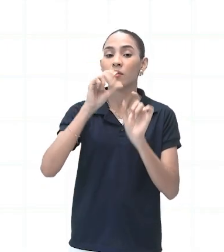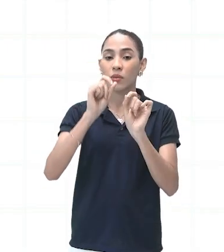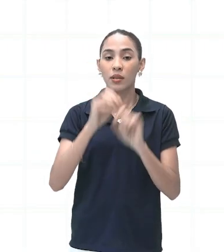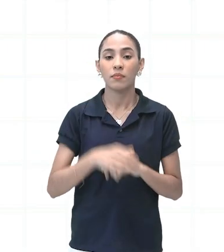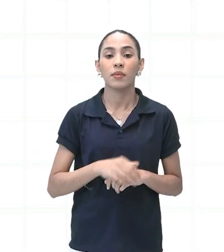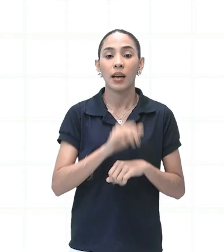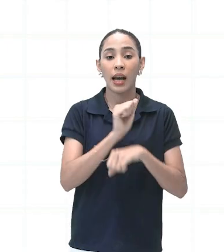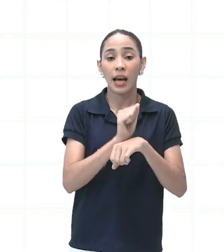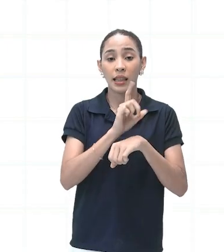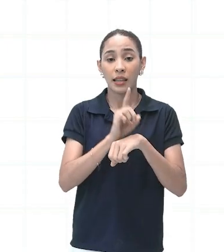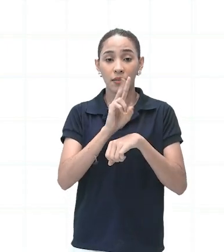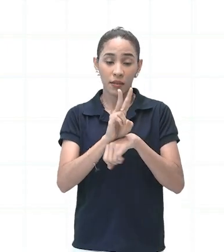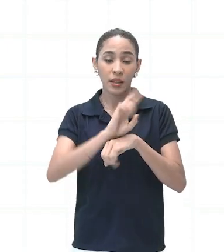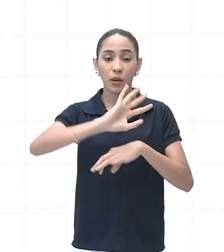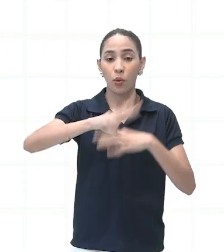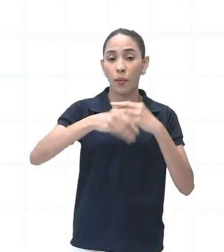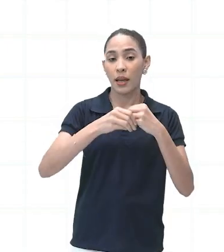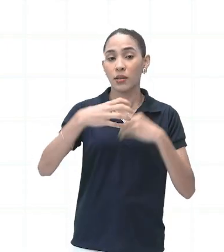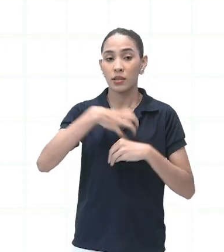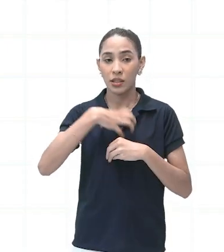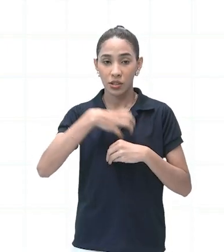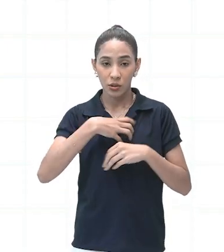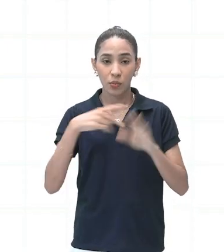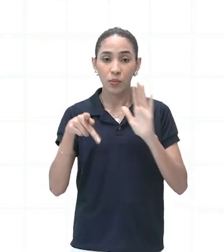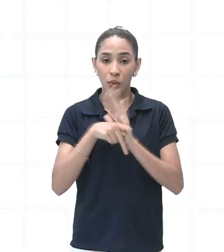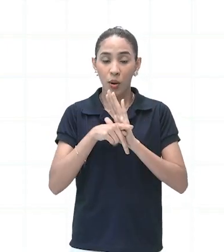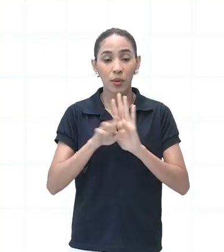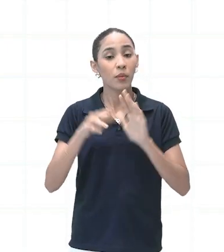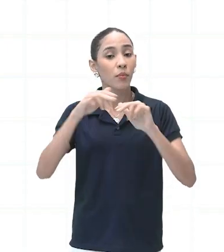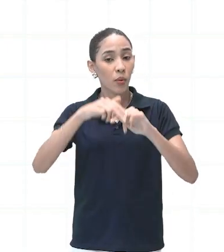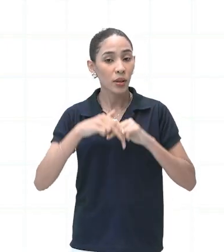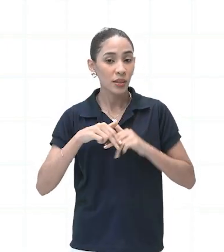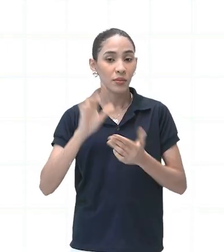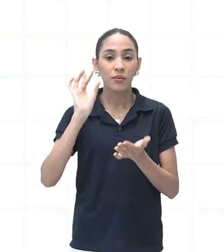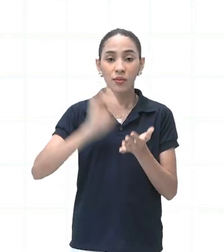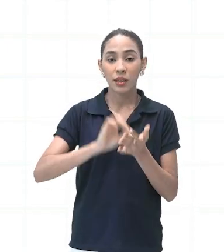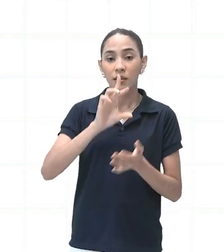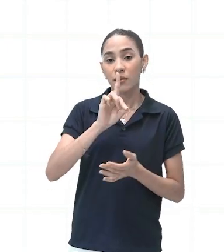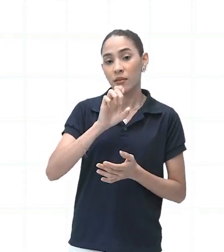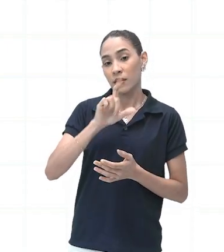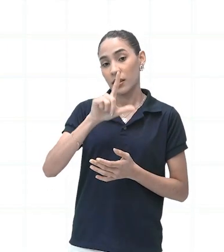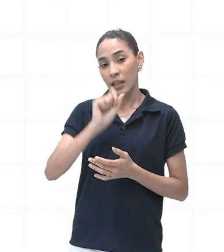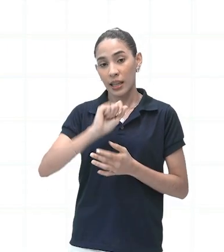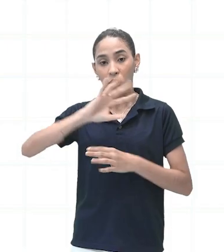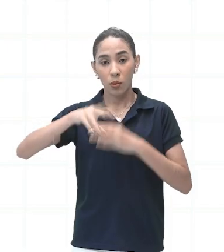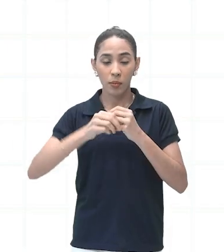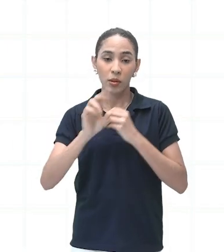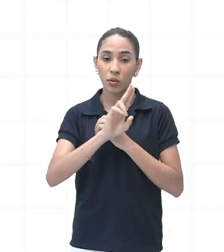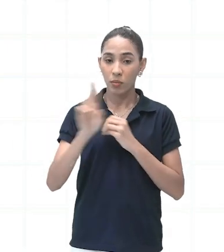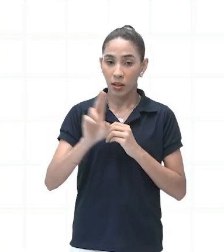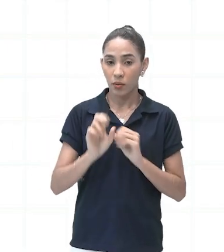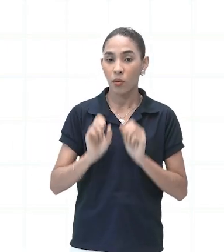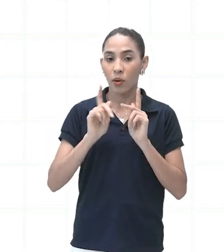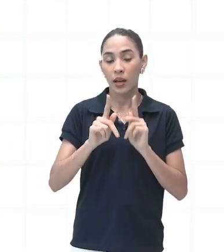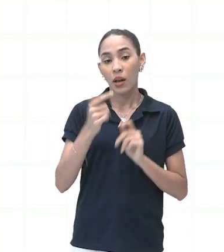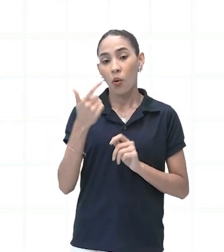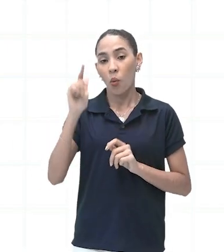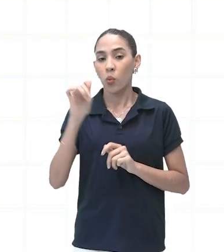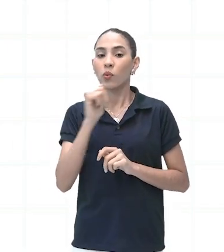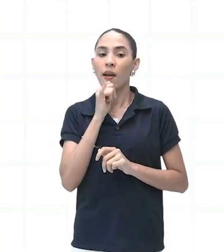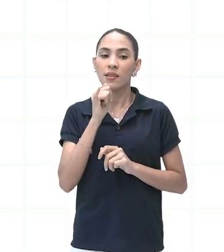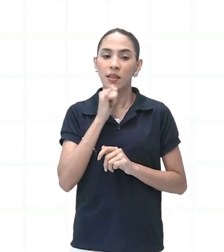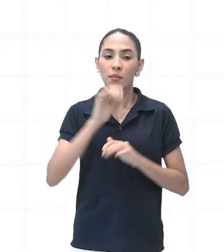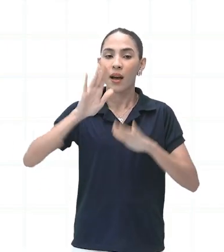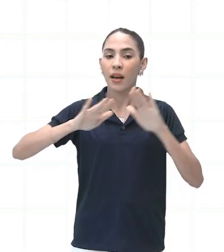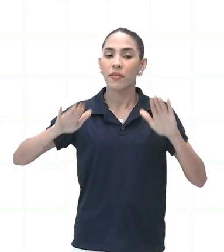ao advérbio, está completando o sentido desse advérbio. Portanto, de fato, dela é meu complemento nominal. Outro exemplo,